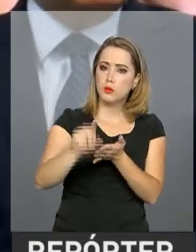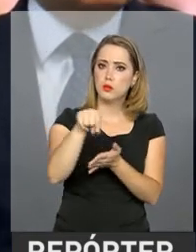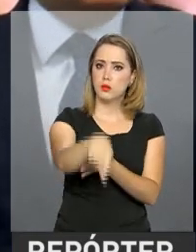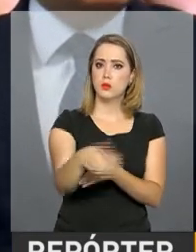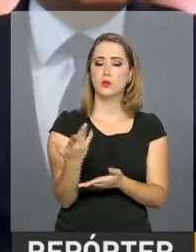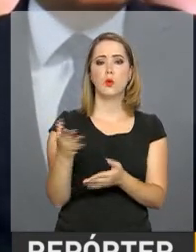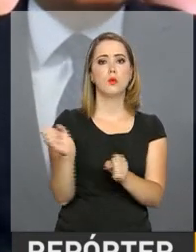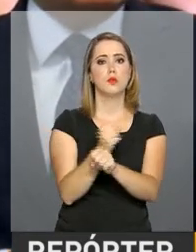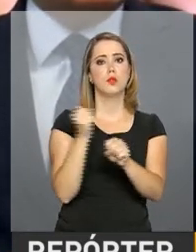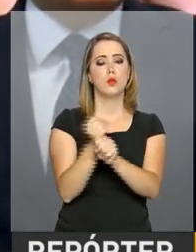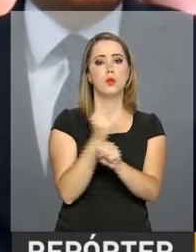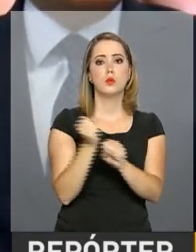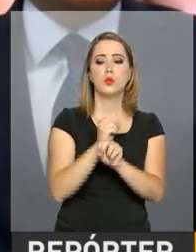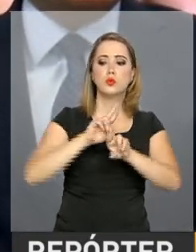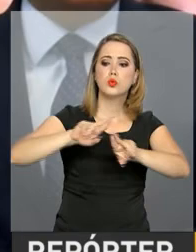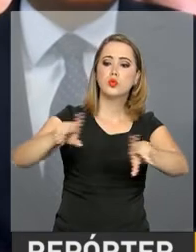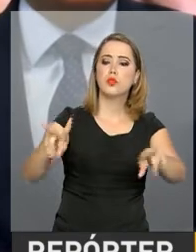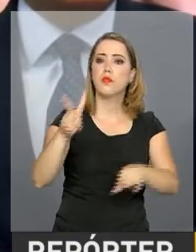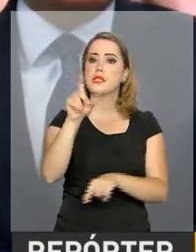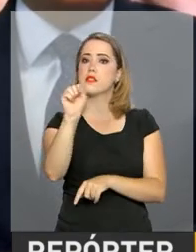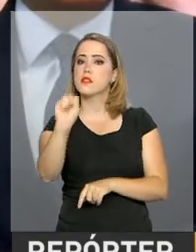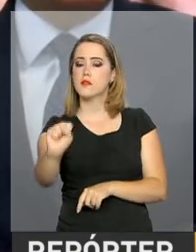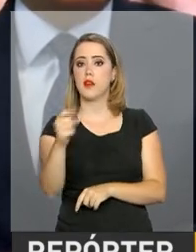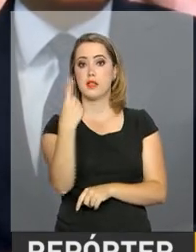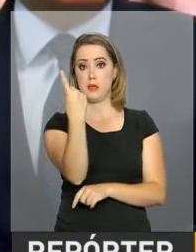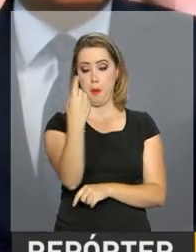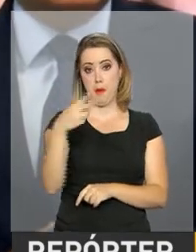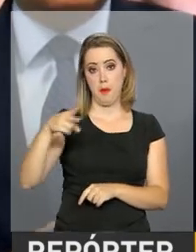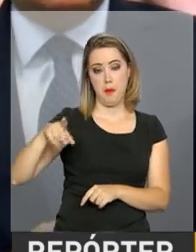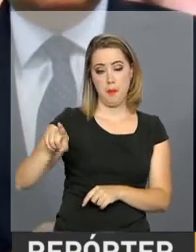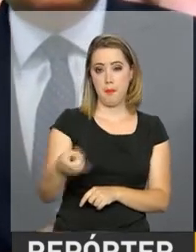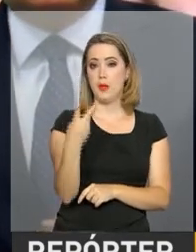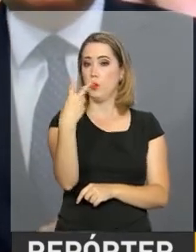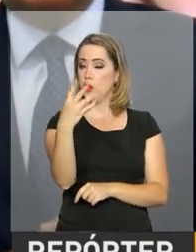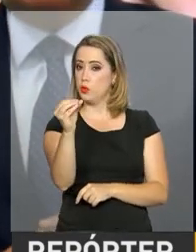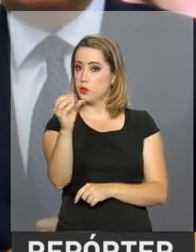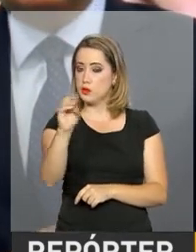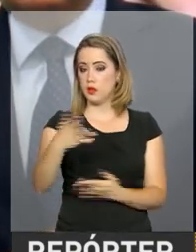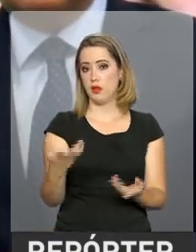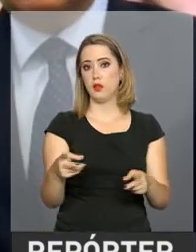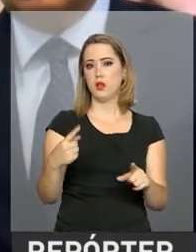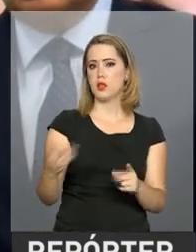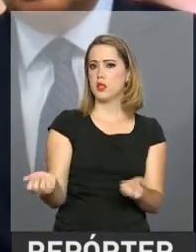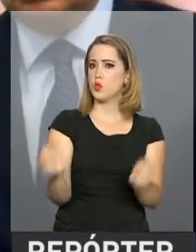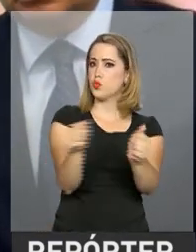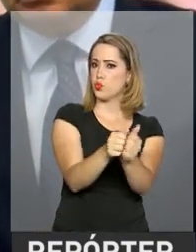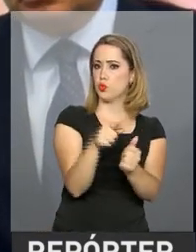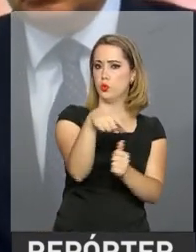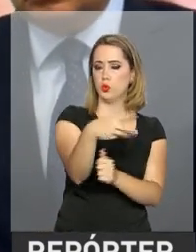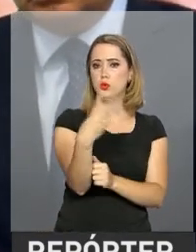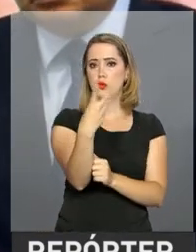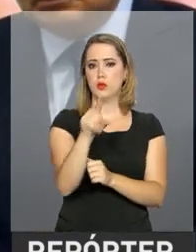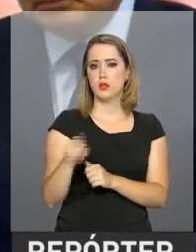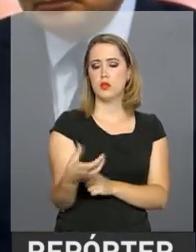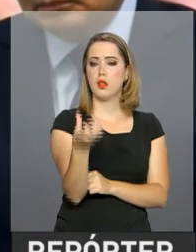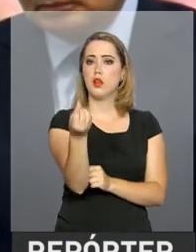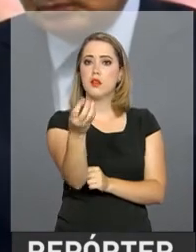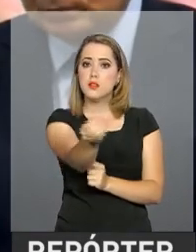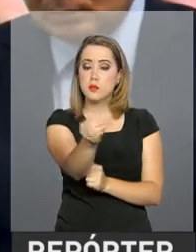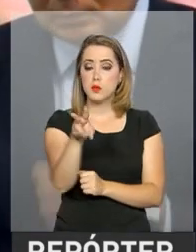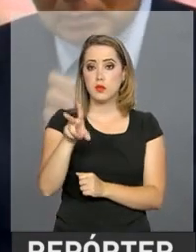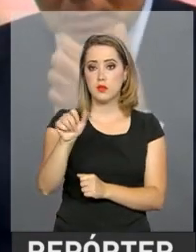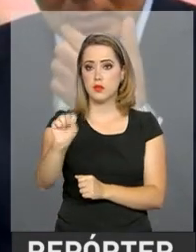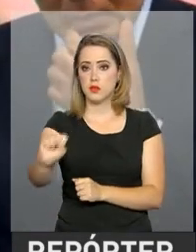duas penitenciárias. Essas 1.200 vagas, somadas às 3.600 vagas que esse ano devem ficar